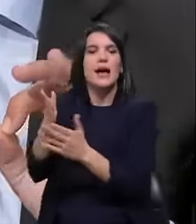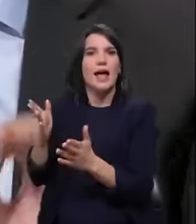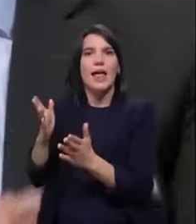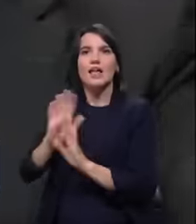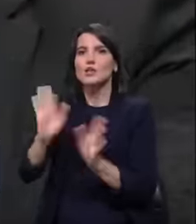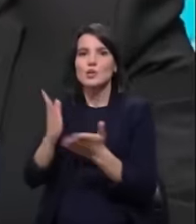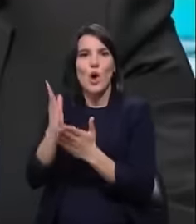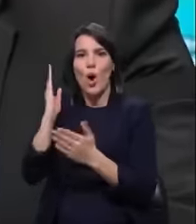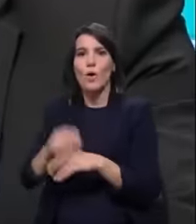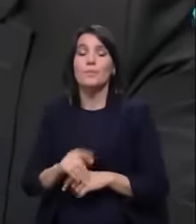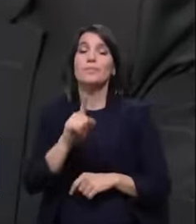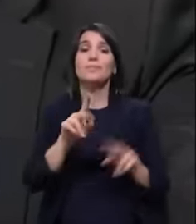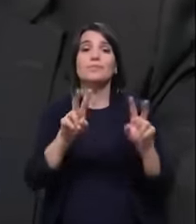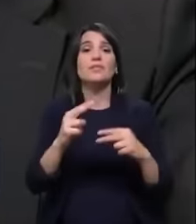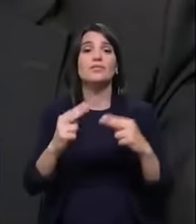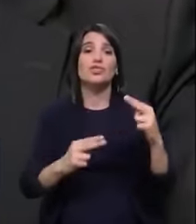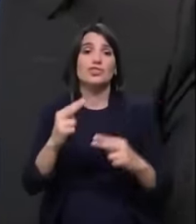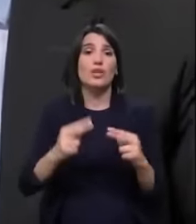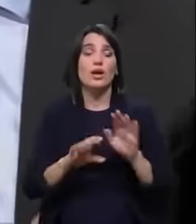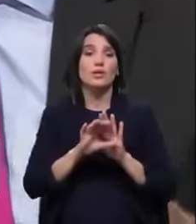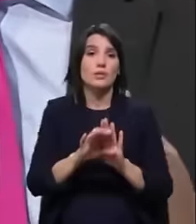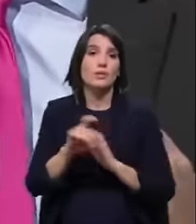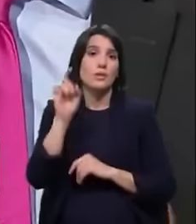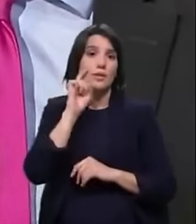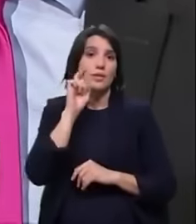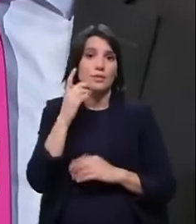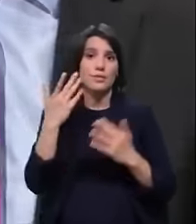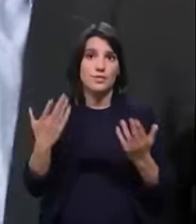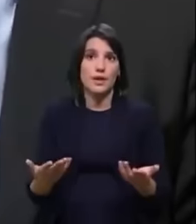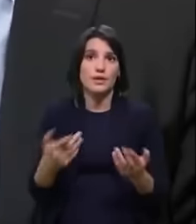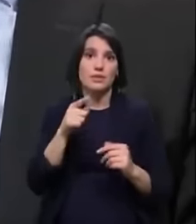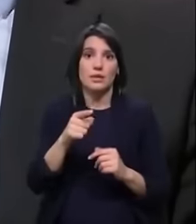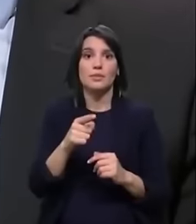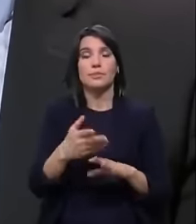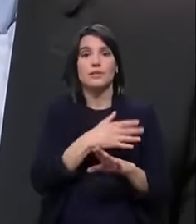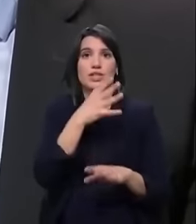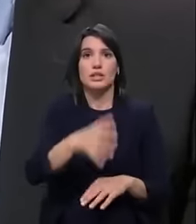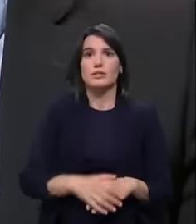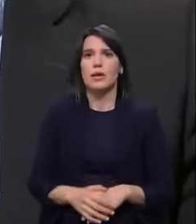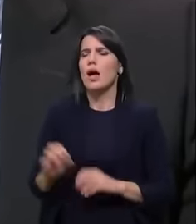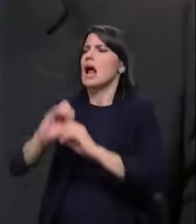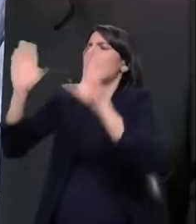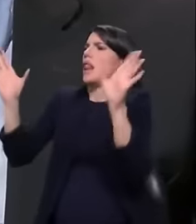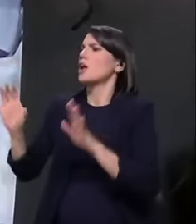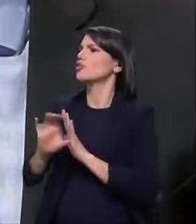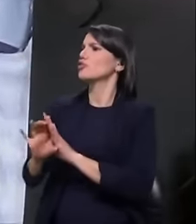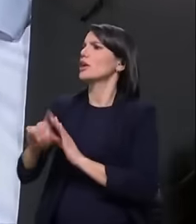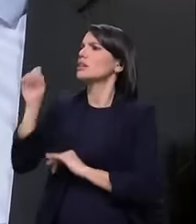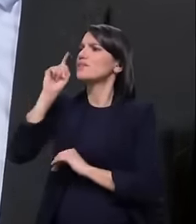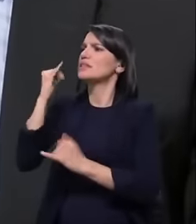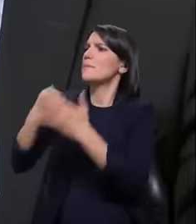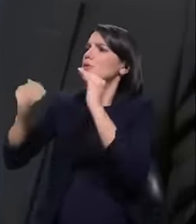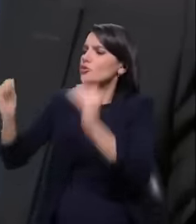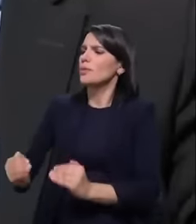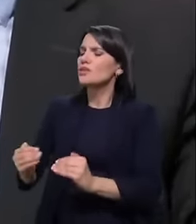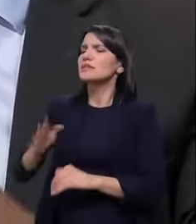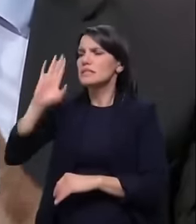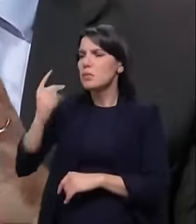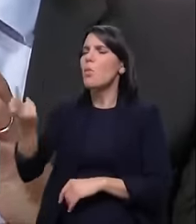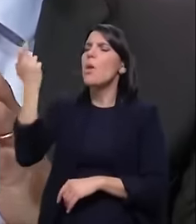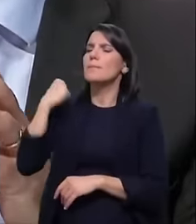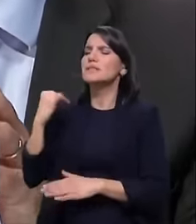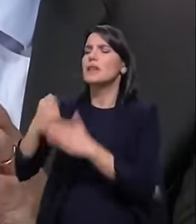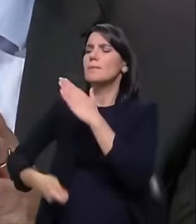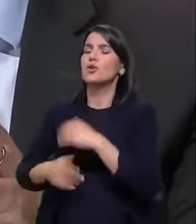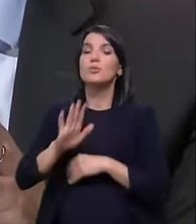questão fiscal que o Chega defende para rebater aquilo que foi dito. Claro que o Chega defende baixa de impostos. Sabe quanto é que a carga fiscal atingiu o ano baixa passado? Baixa de